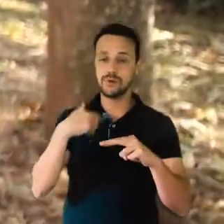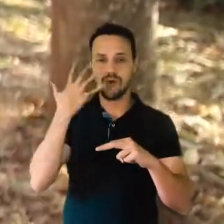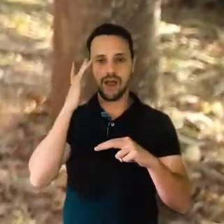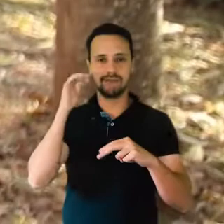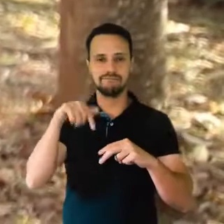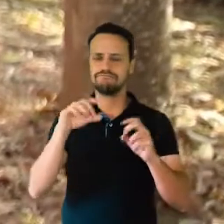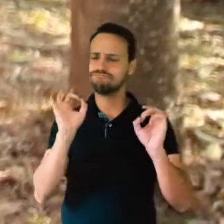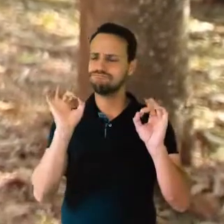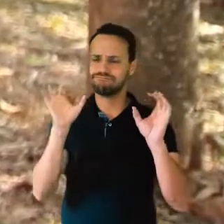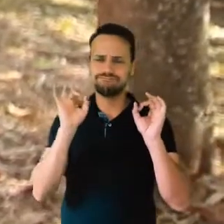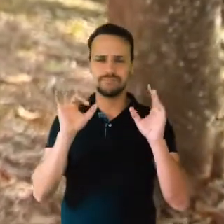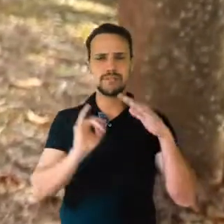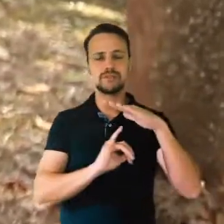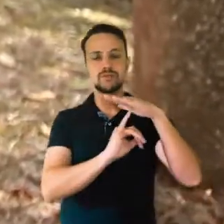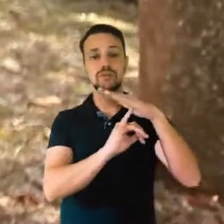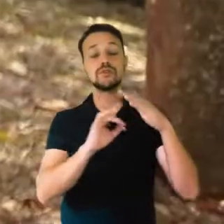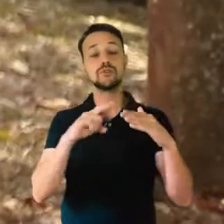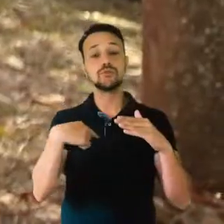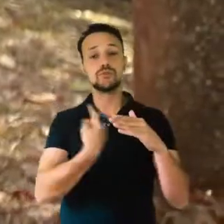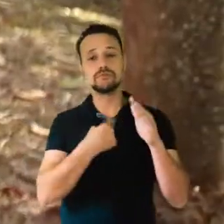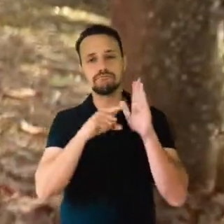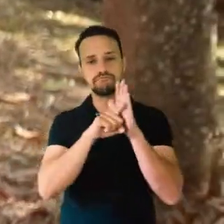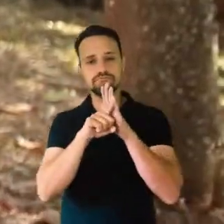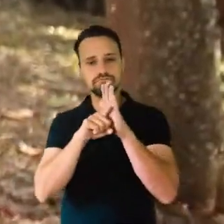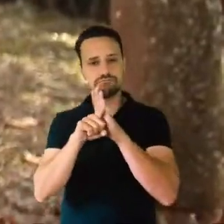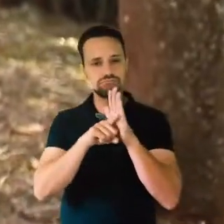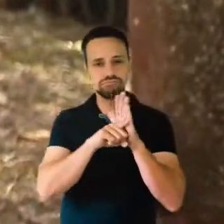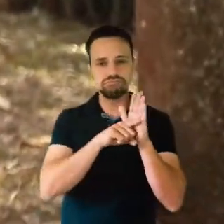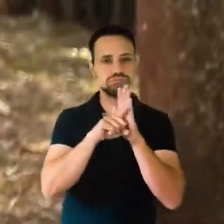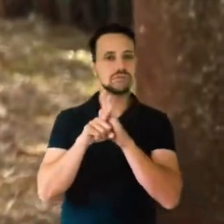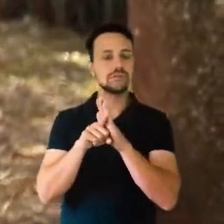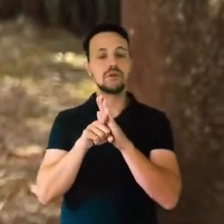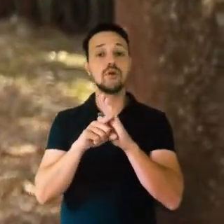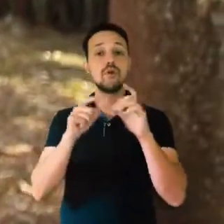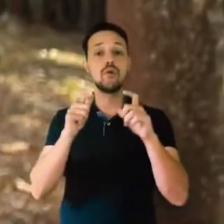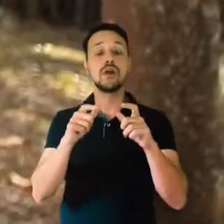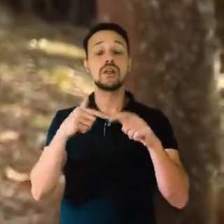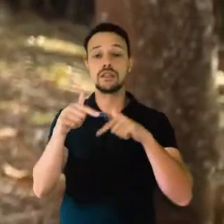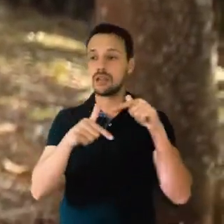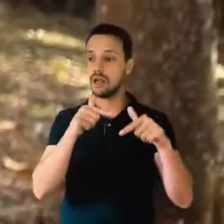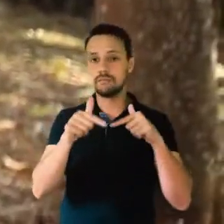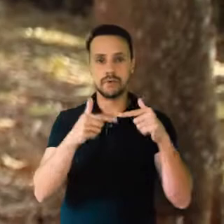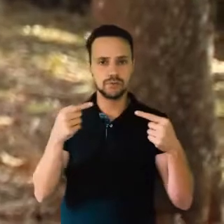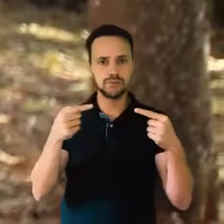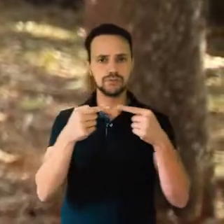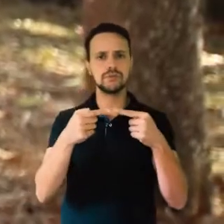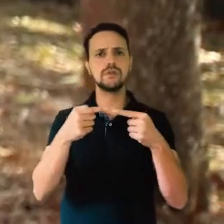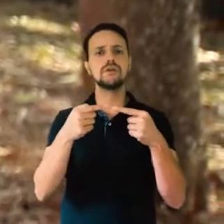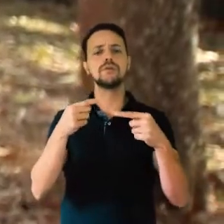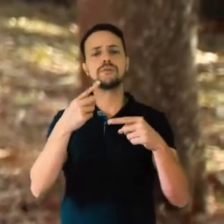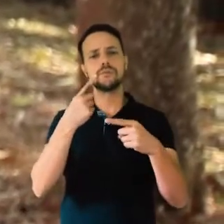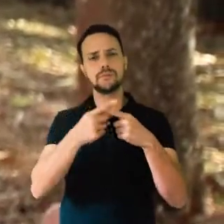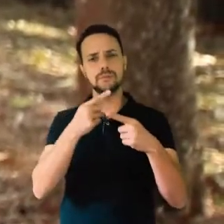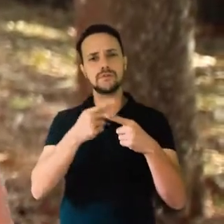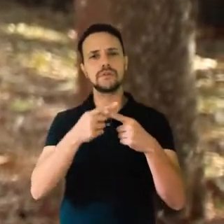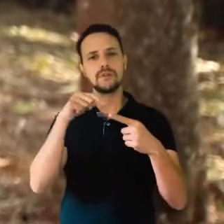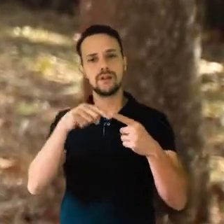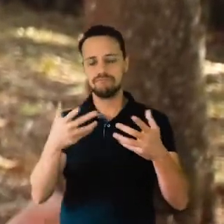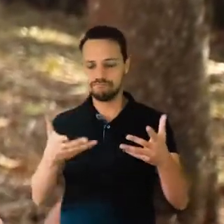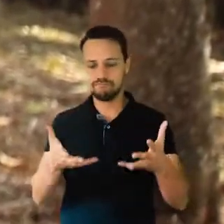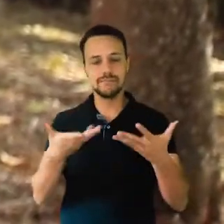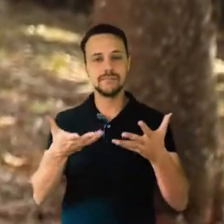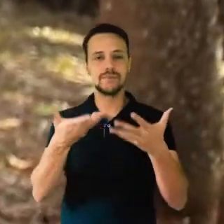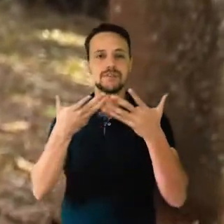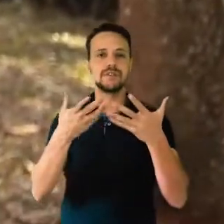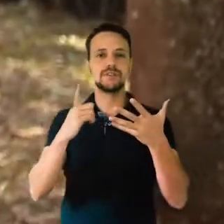mais especial da instituição, é a gente buscar combinar o trabalho de todos aqui, porque